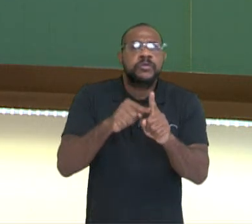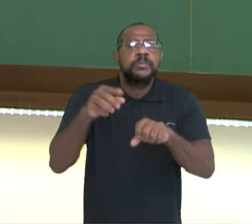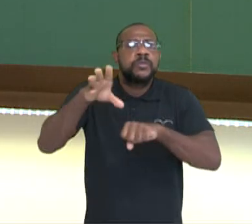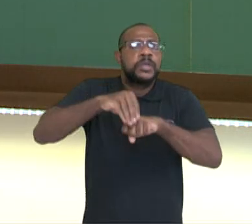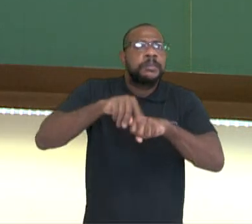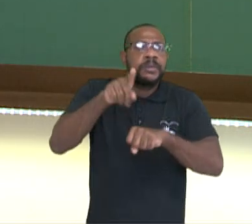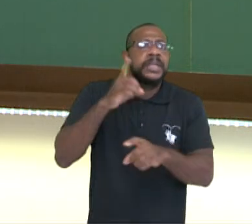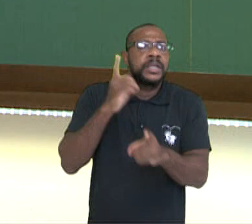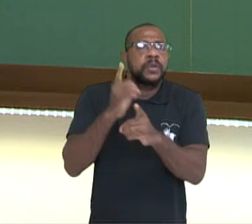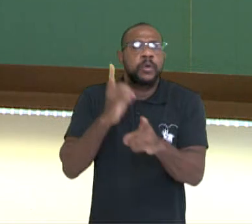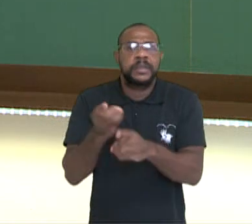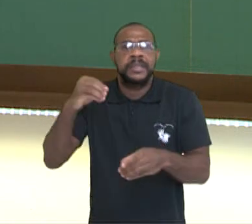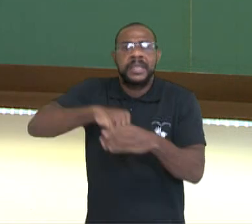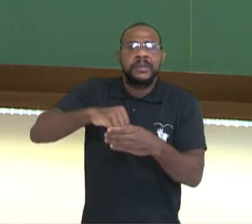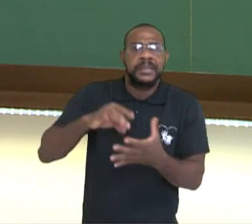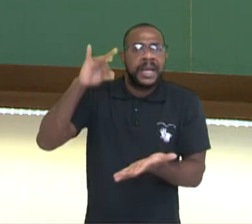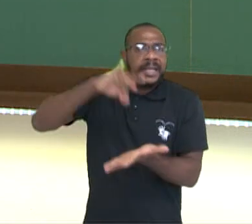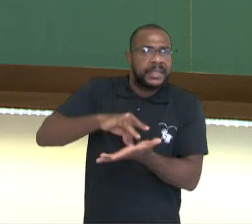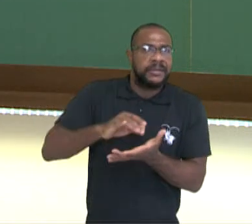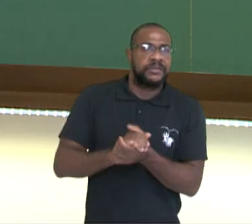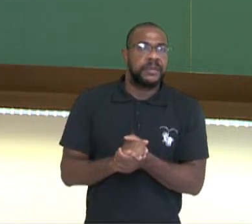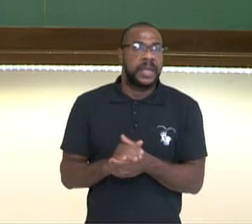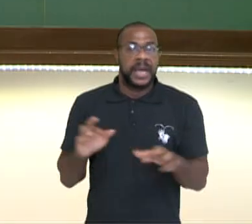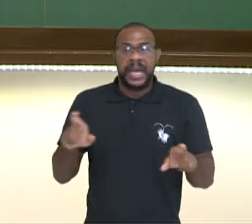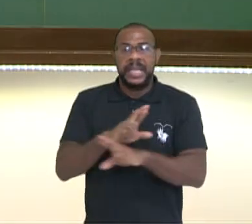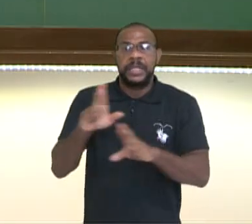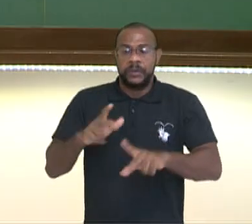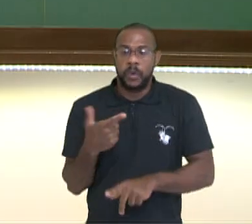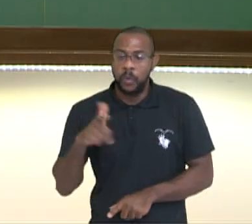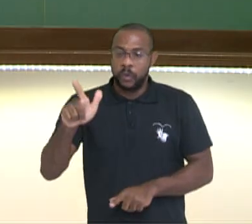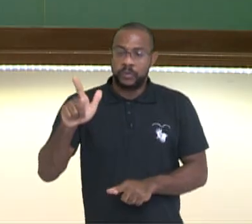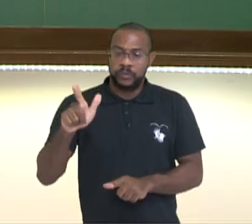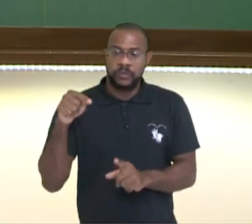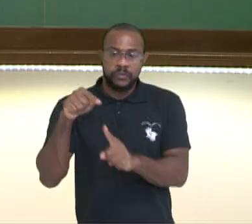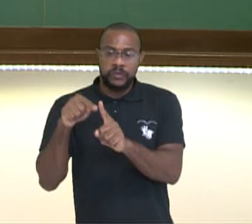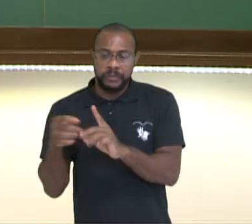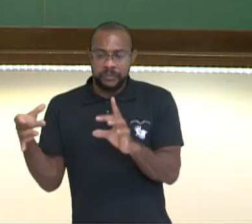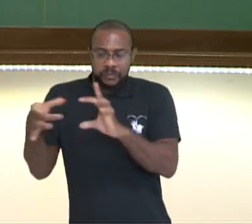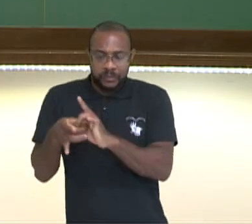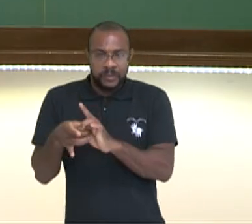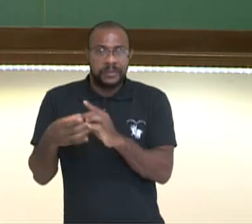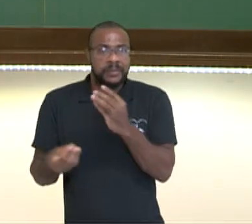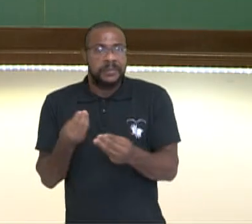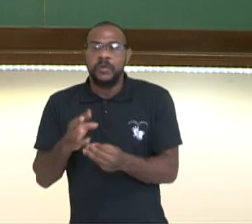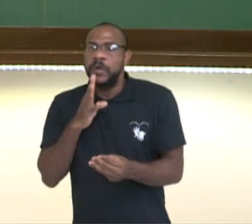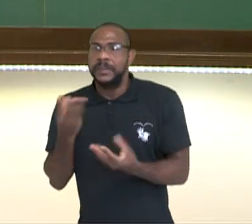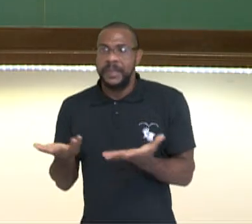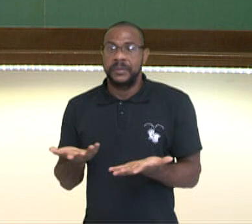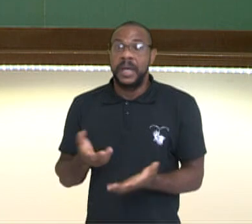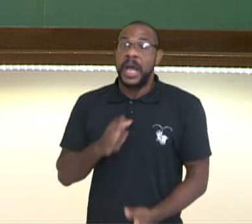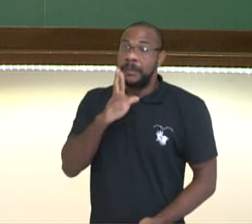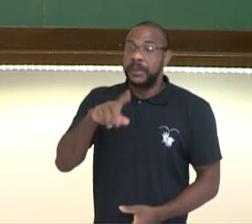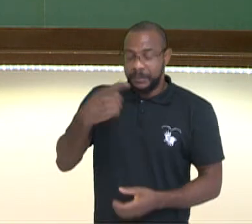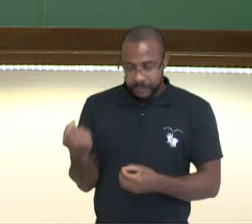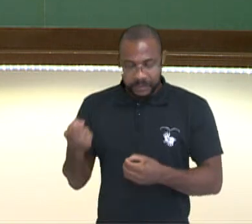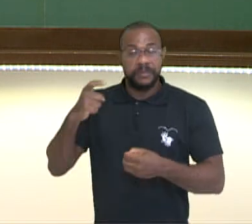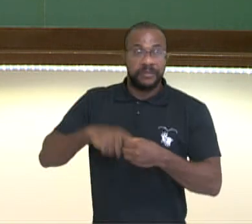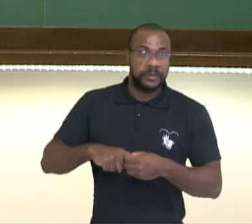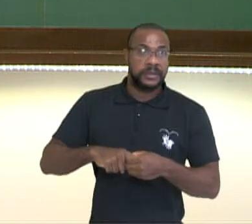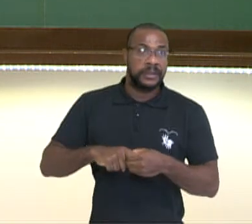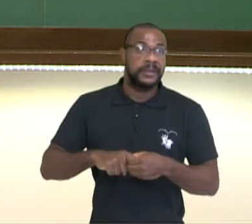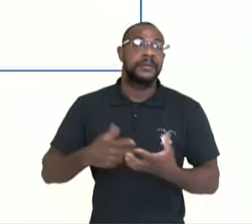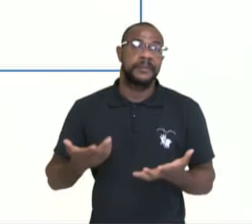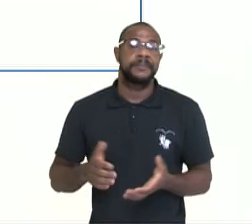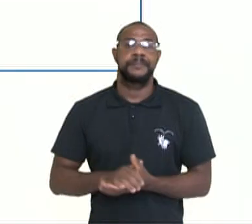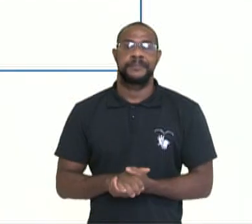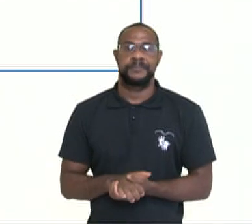na sua realidade? Relacione a mesma com outro tipo de conhecimento. Então responda essa questão, que daqui a pouco eu volto e apresento uma forma também